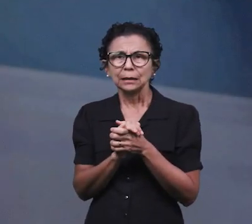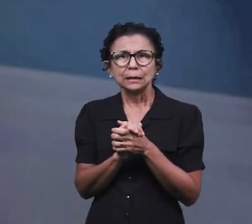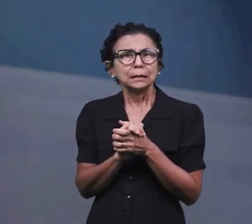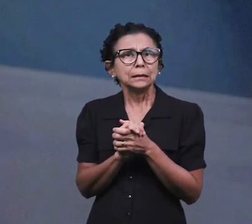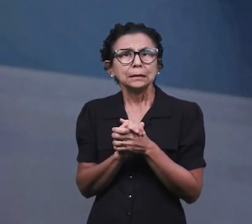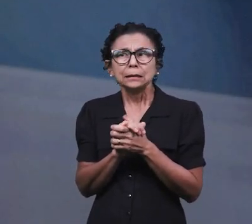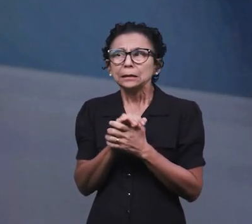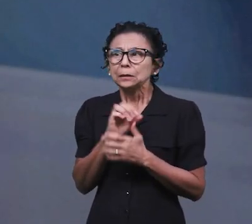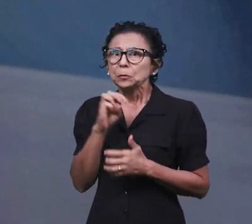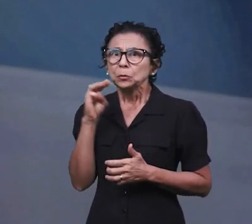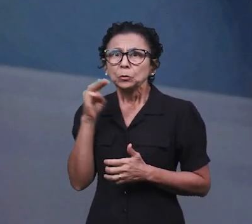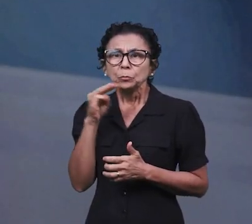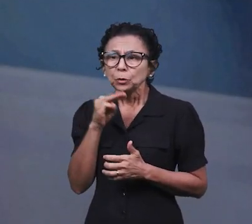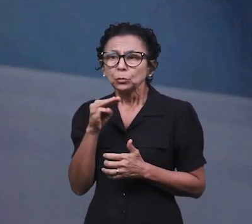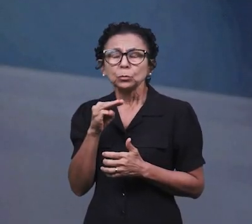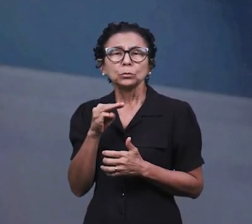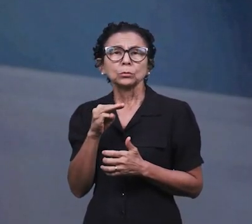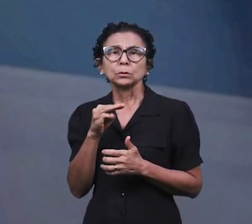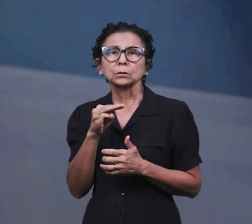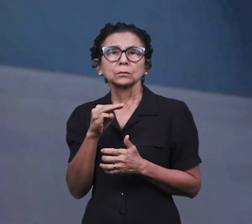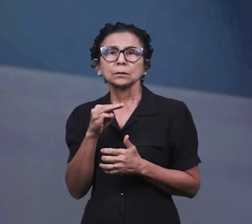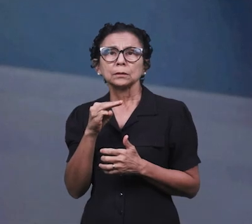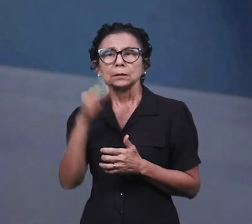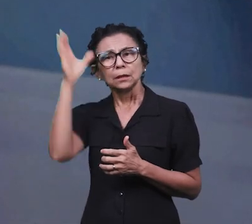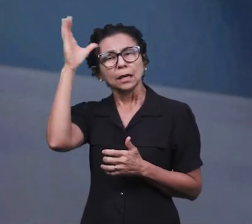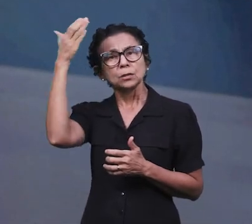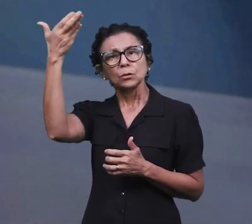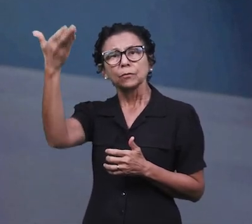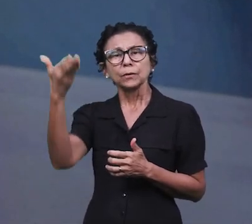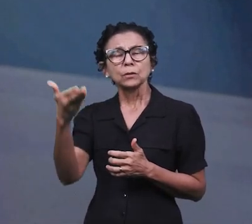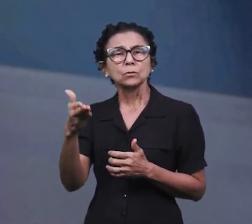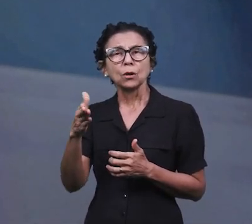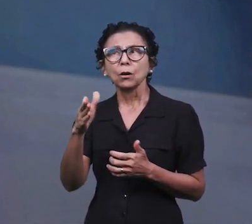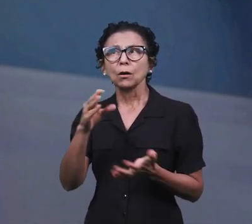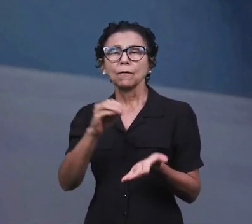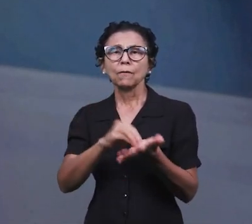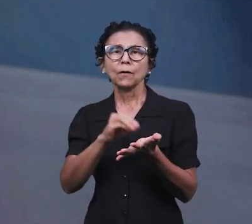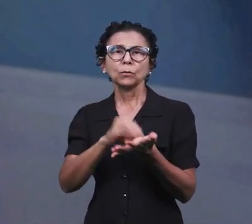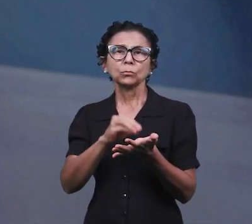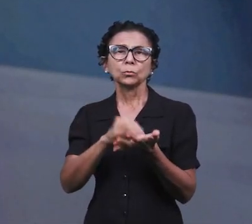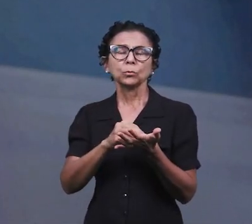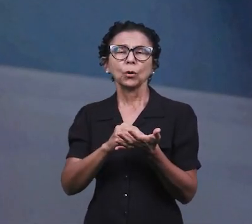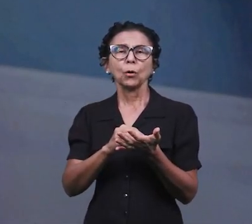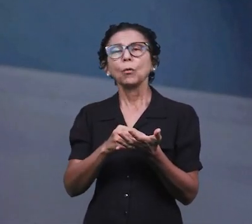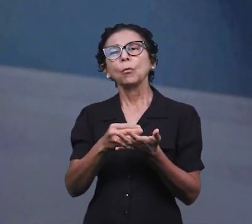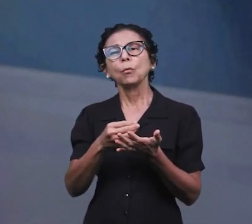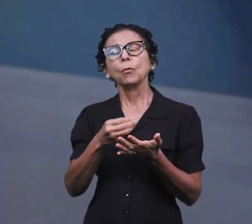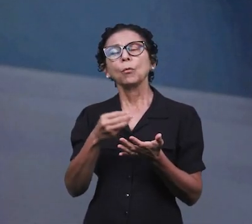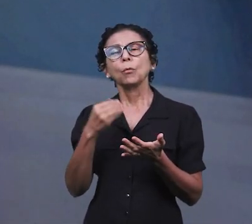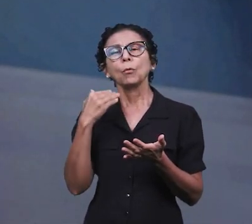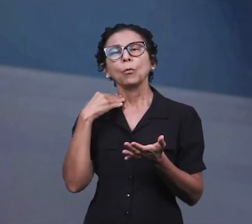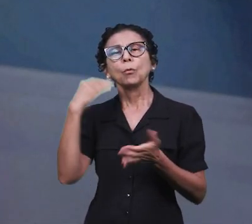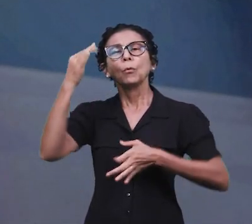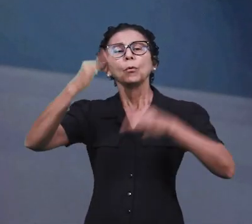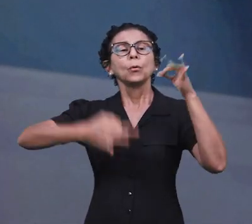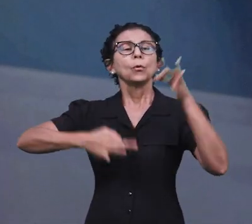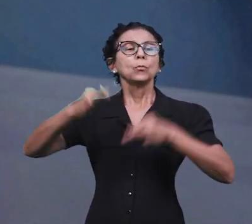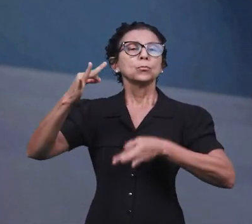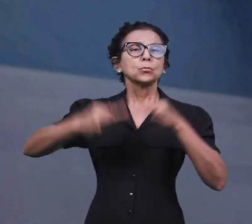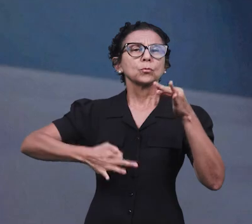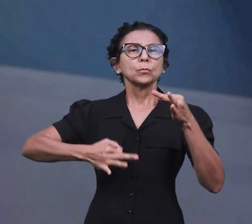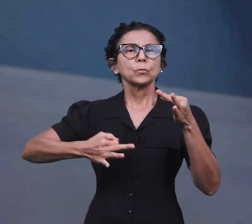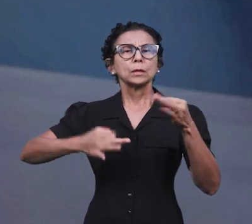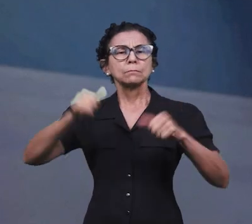ficou depois faltando o juiz fazer uma certa supervisão ali para dar o ok, mas veja como que é uma ferramenta